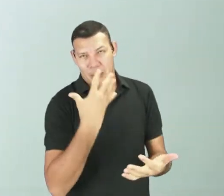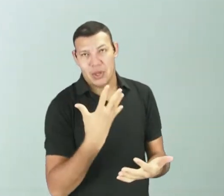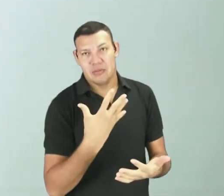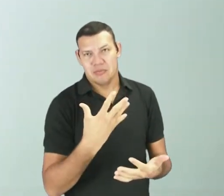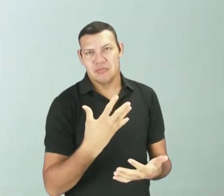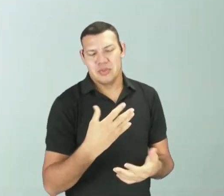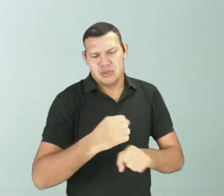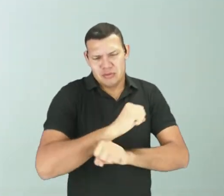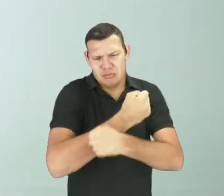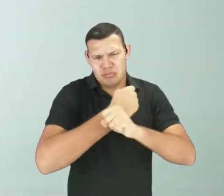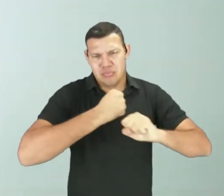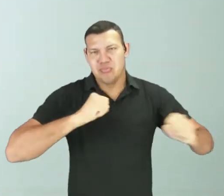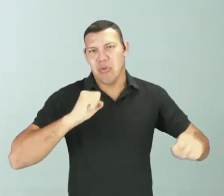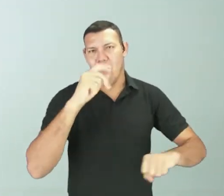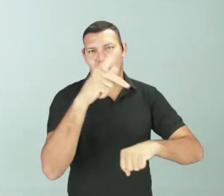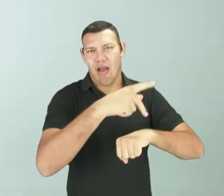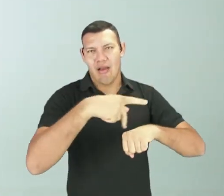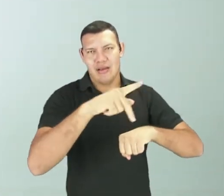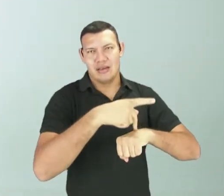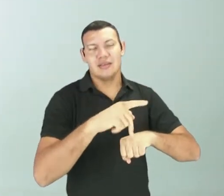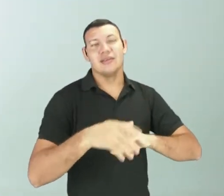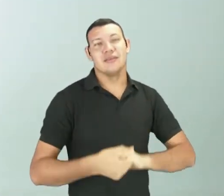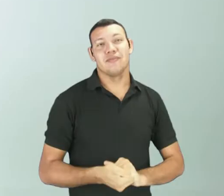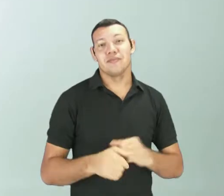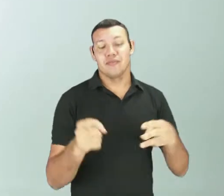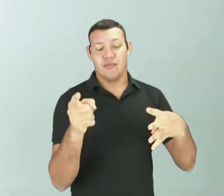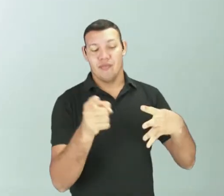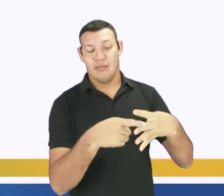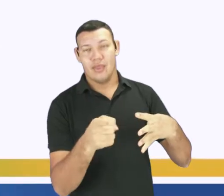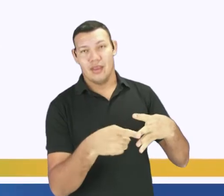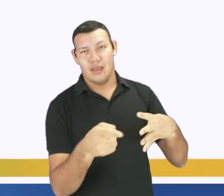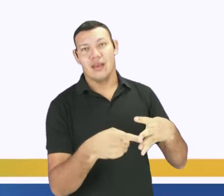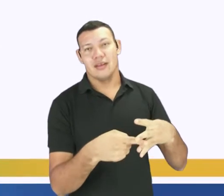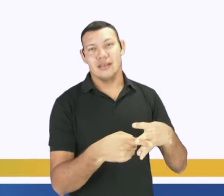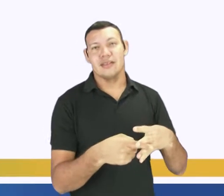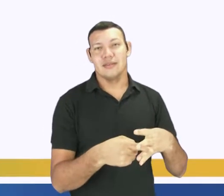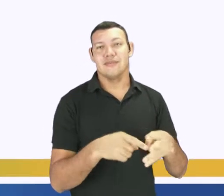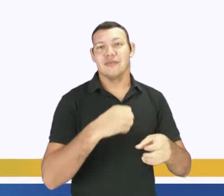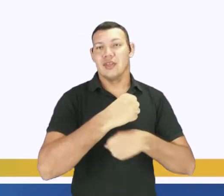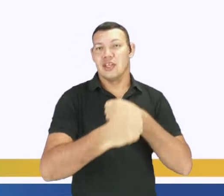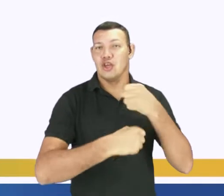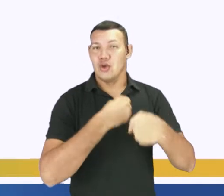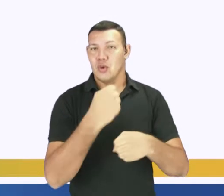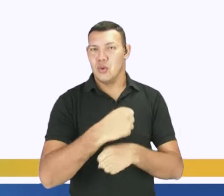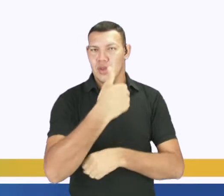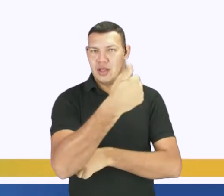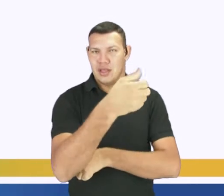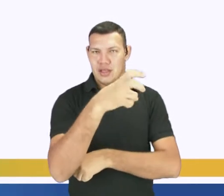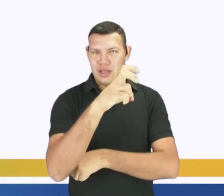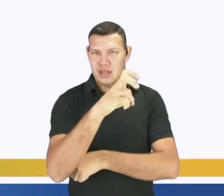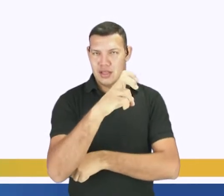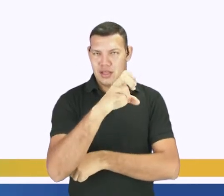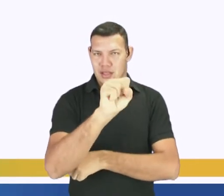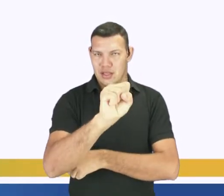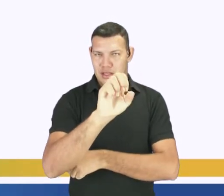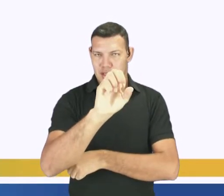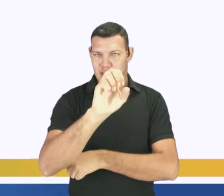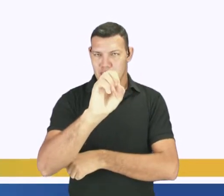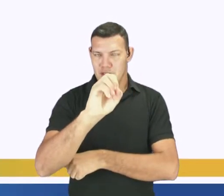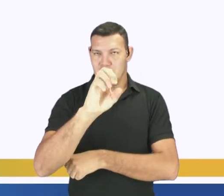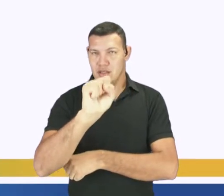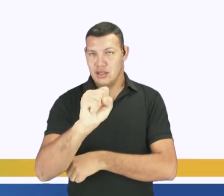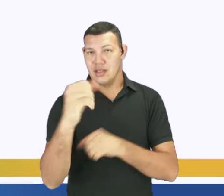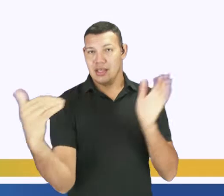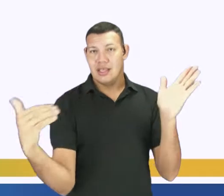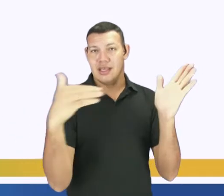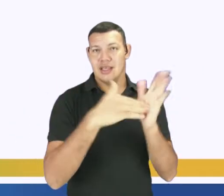imenso. Enfim, a segunda fase, que é uma fase muito importante, que é a fase que a gente mais vai focar hoje, ela vai se dar a partir de 1808 e